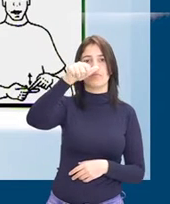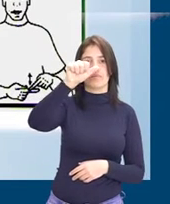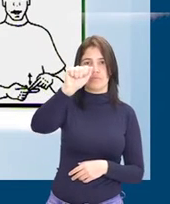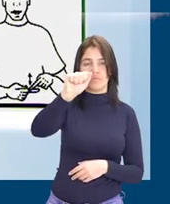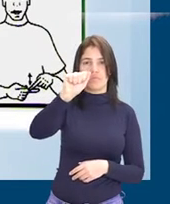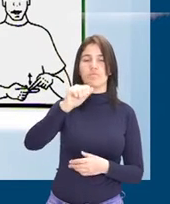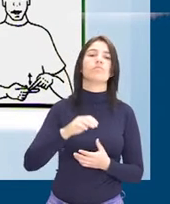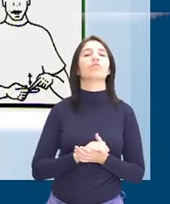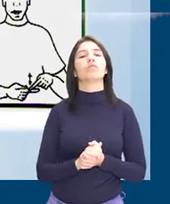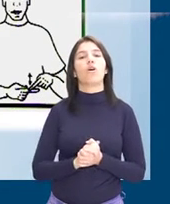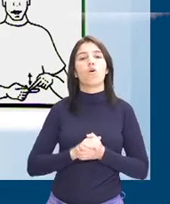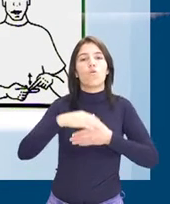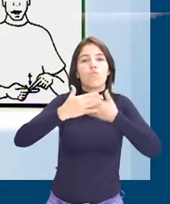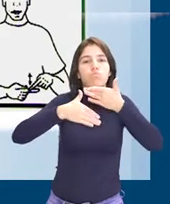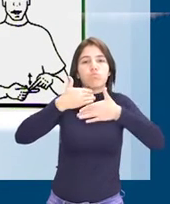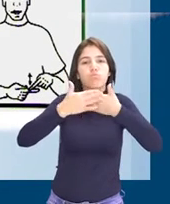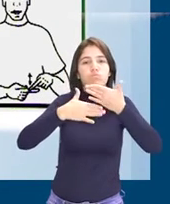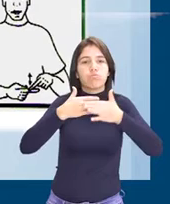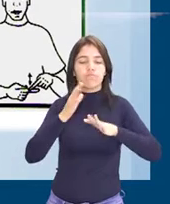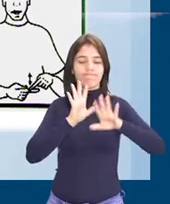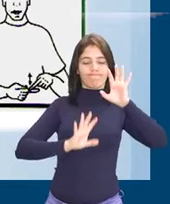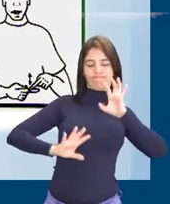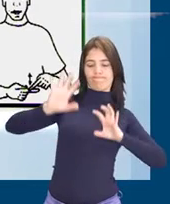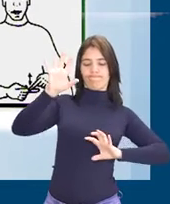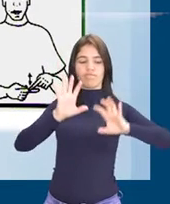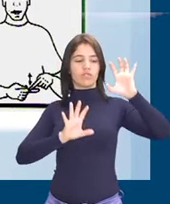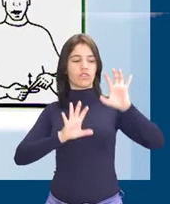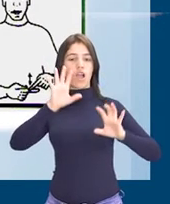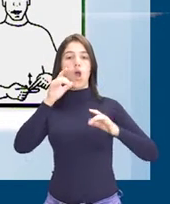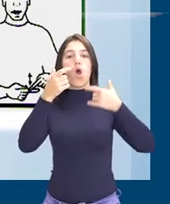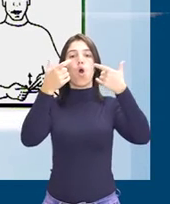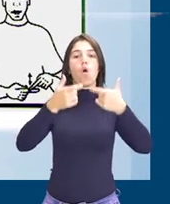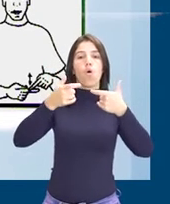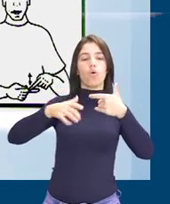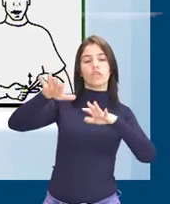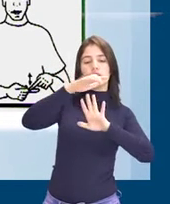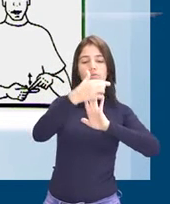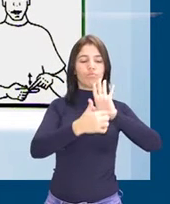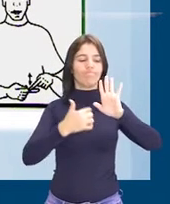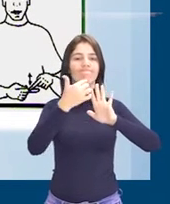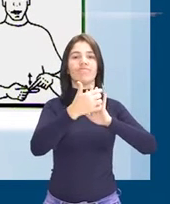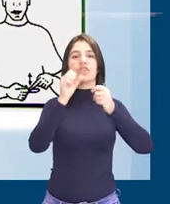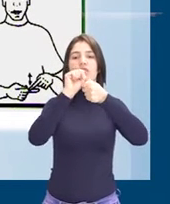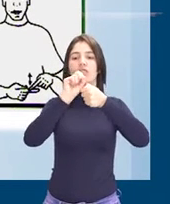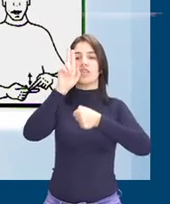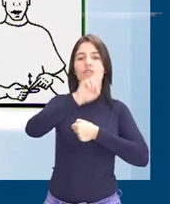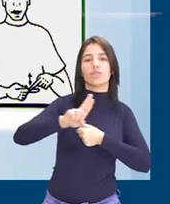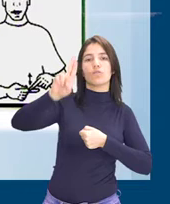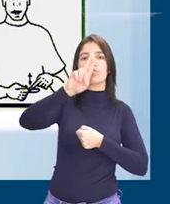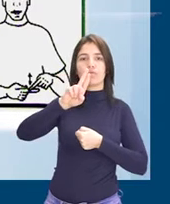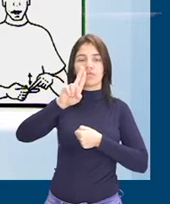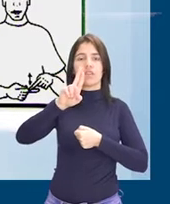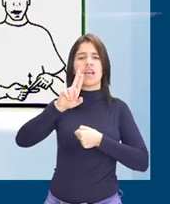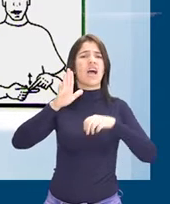Movimento é o deslocamento da mão no espaço durante a realização do sinal. Os sinais podem ter um movimento